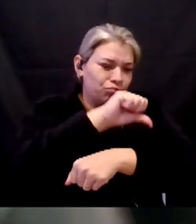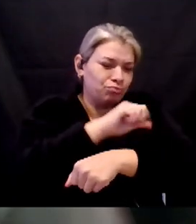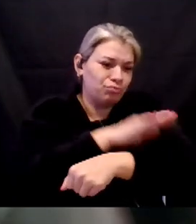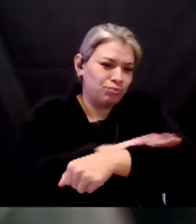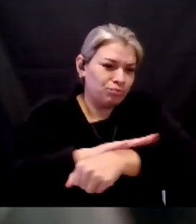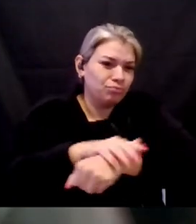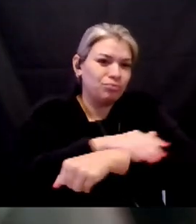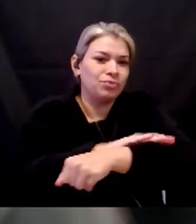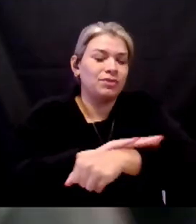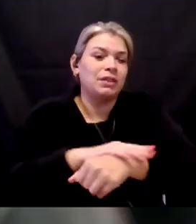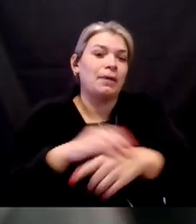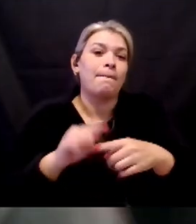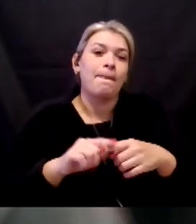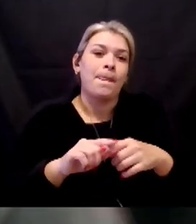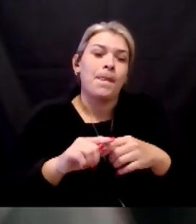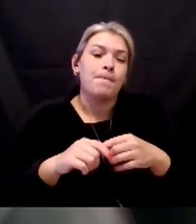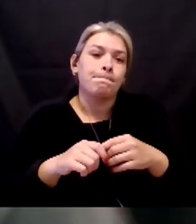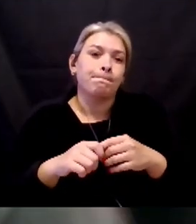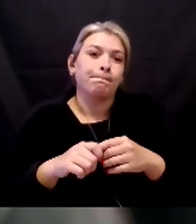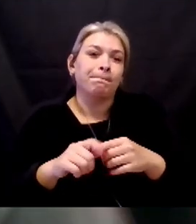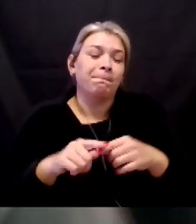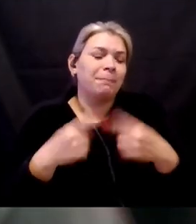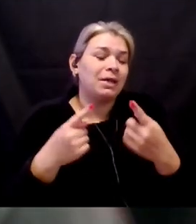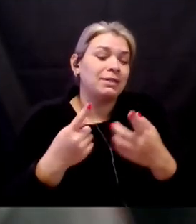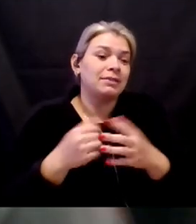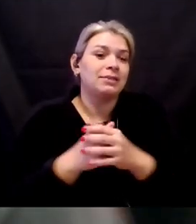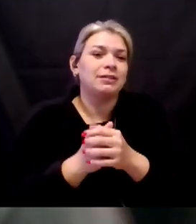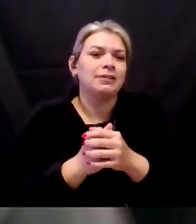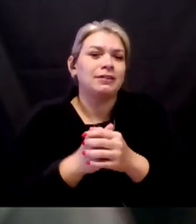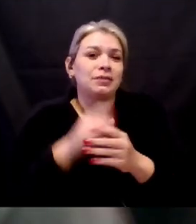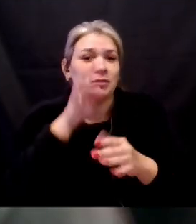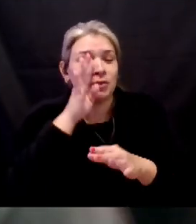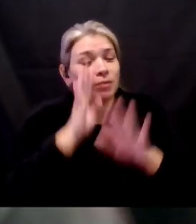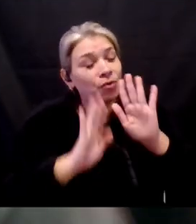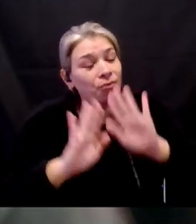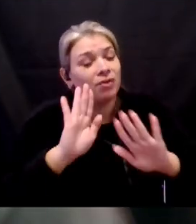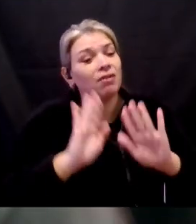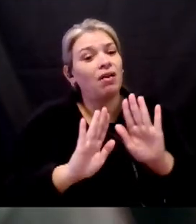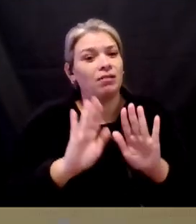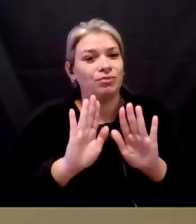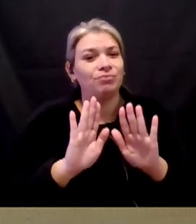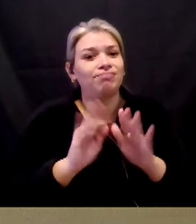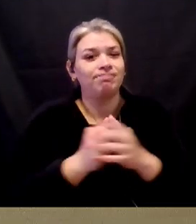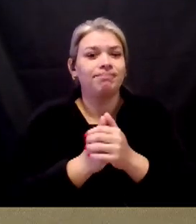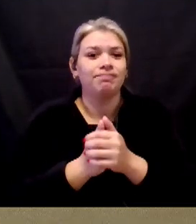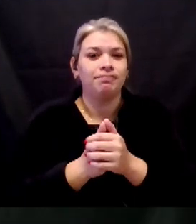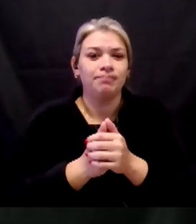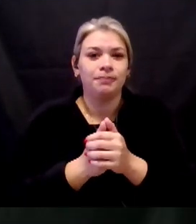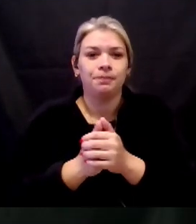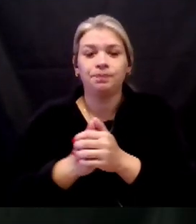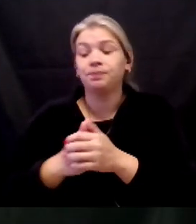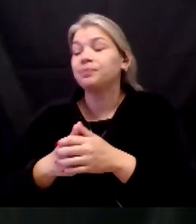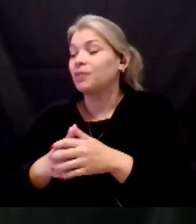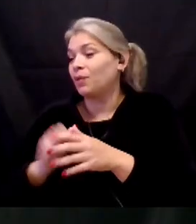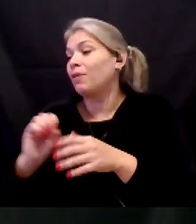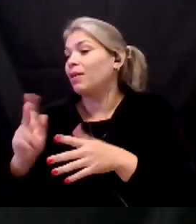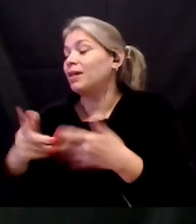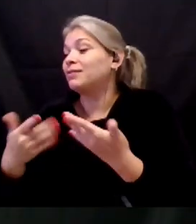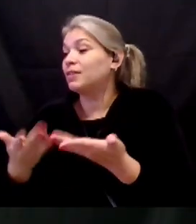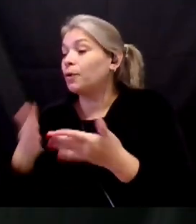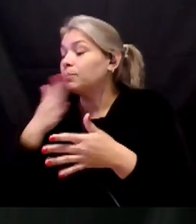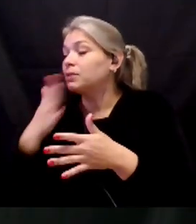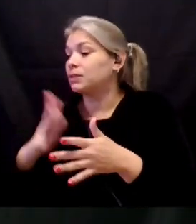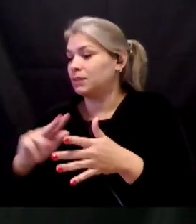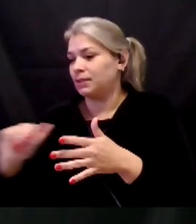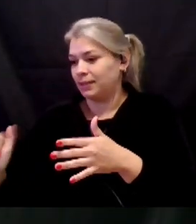que realmente está em desenvolvimento e extremamente delicada. Muito bem. Agora, para as crianças, existe assim, vamos lá,